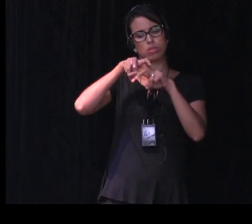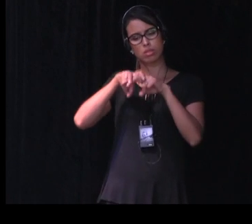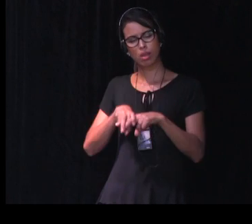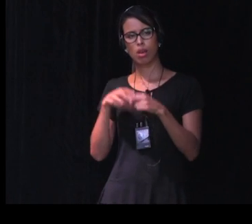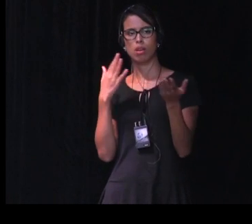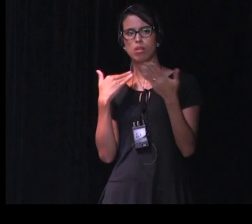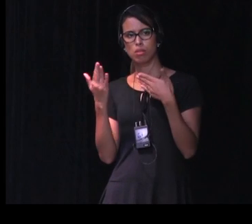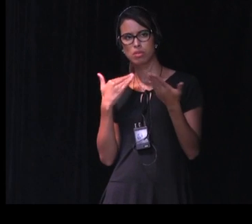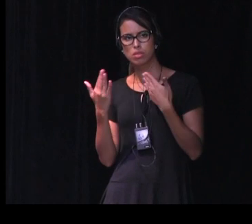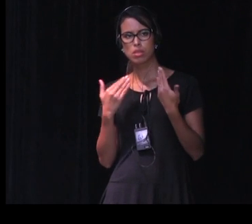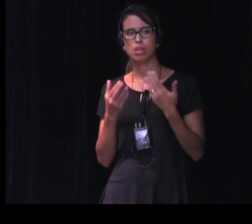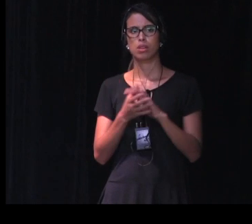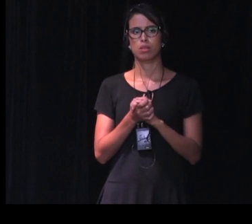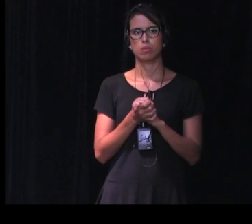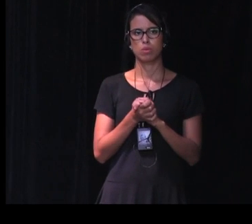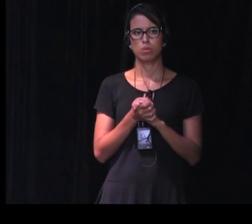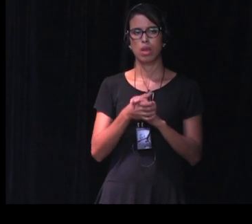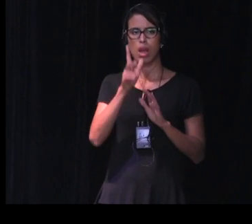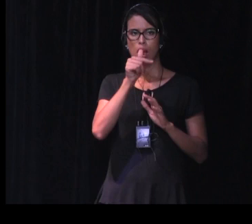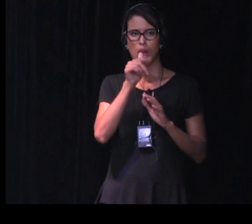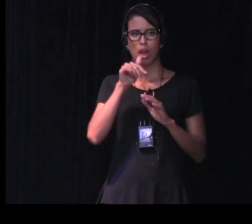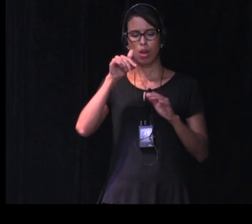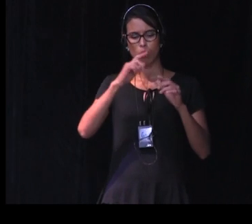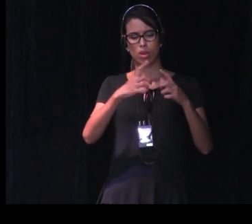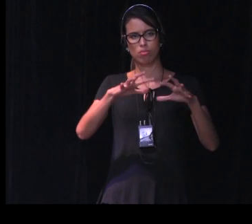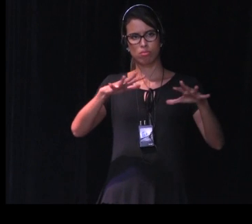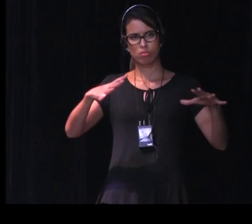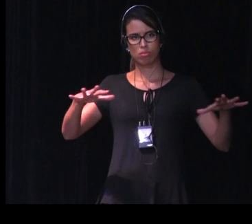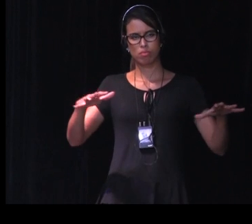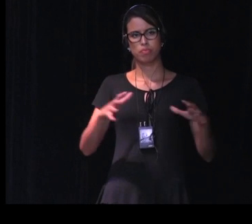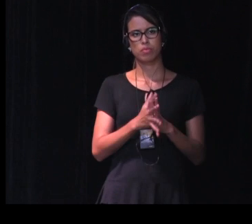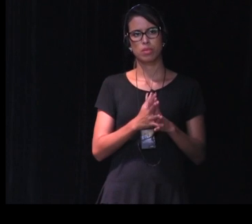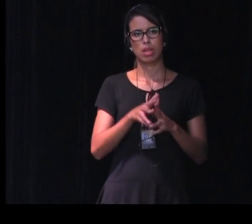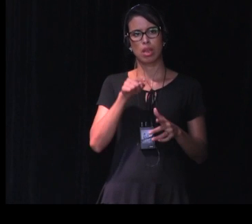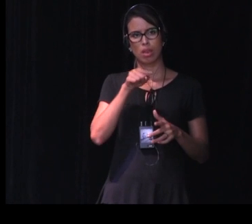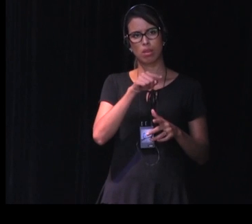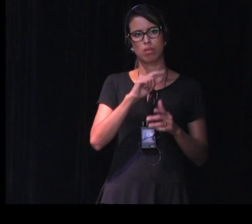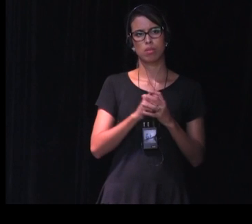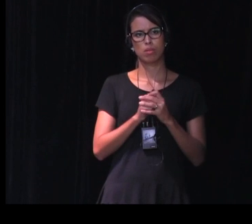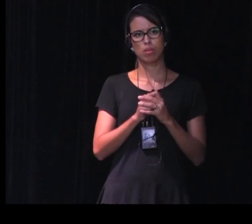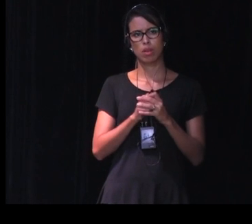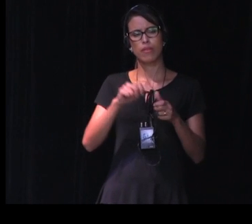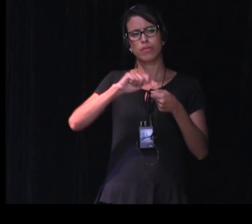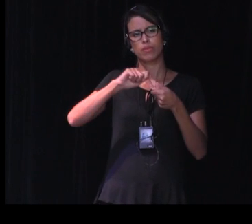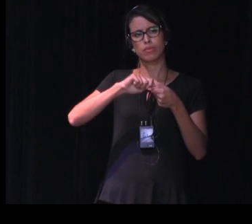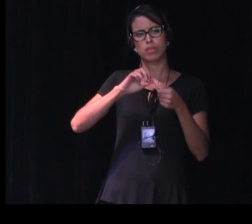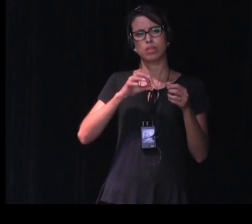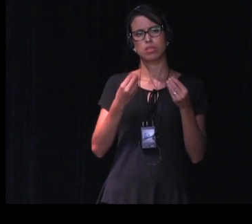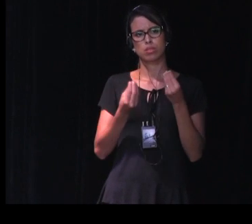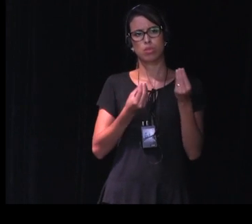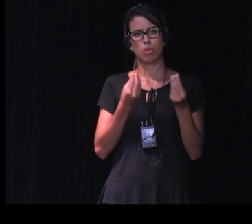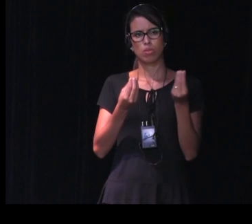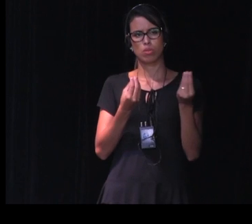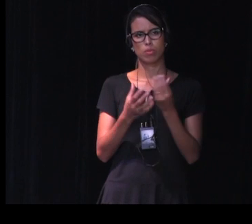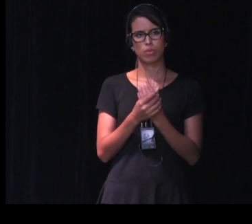possam se sentar e conversar. A lagoa é feita de uma